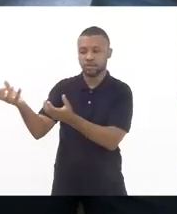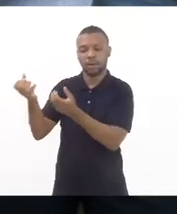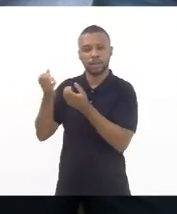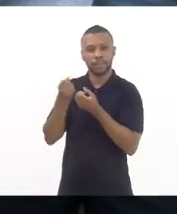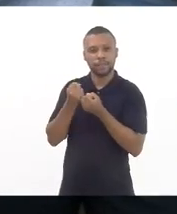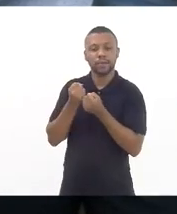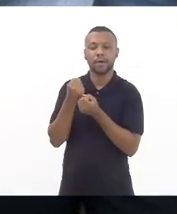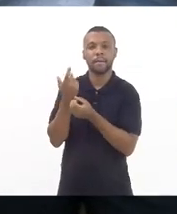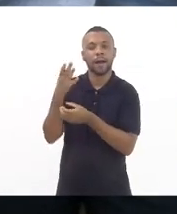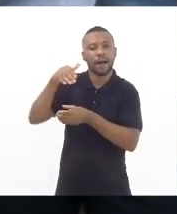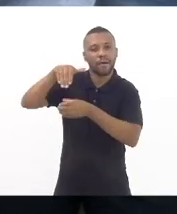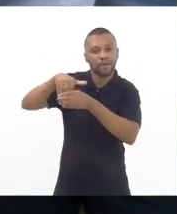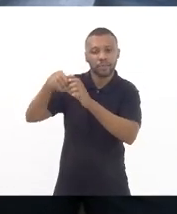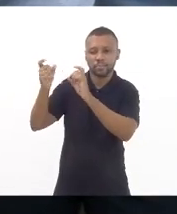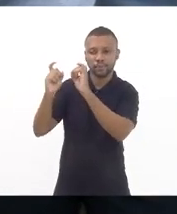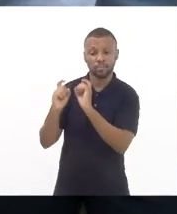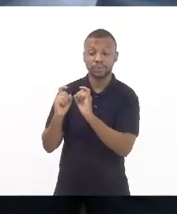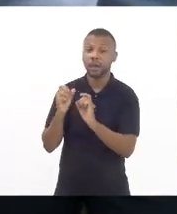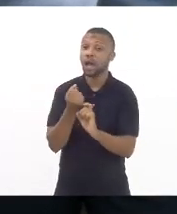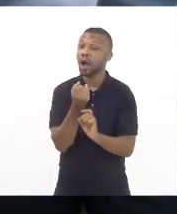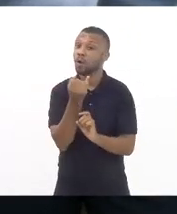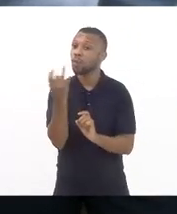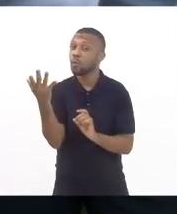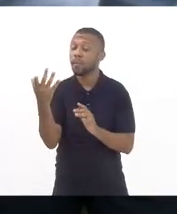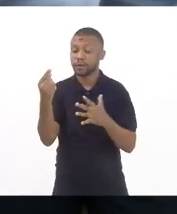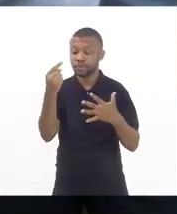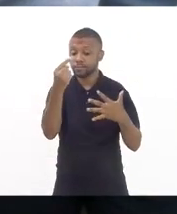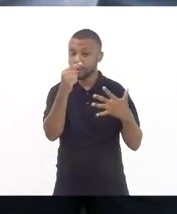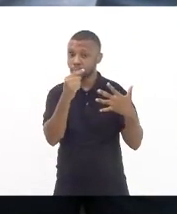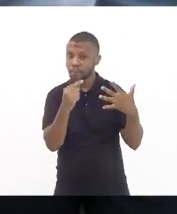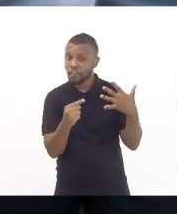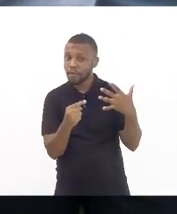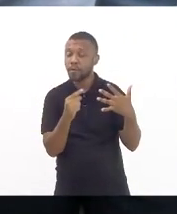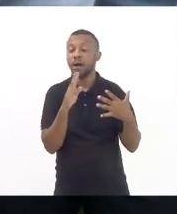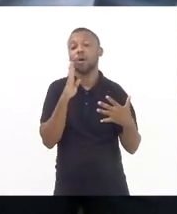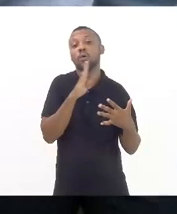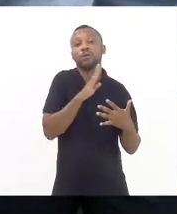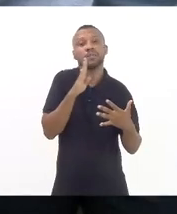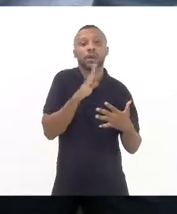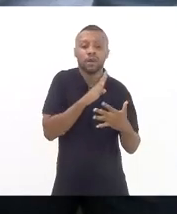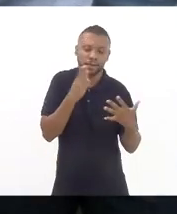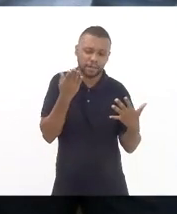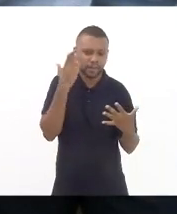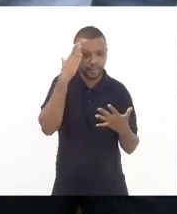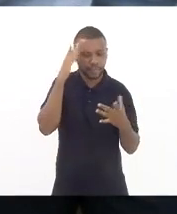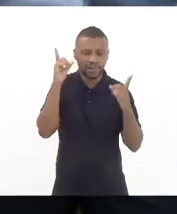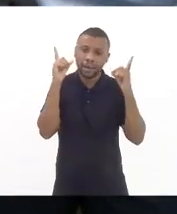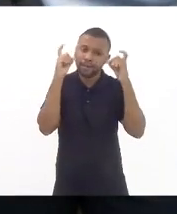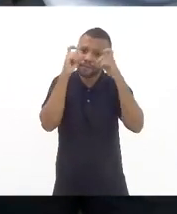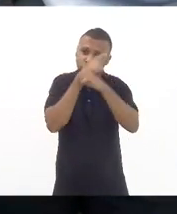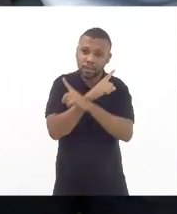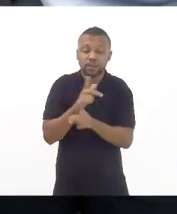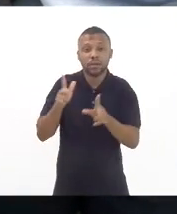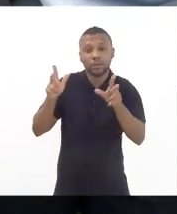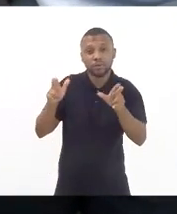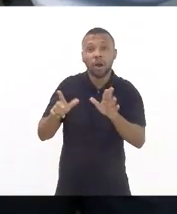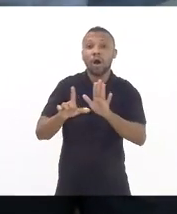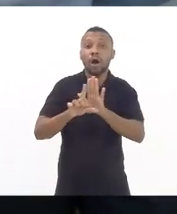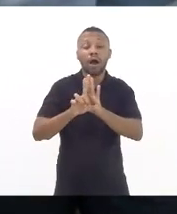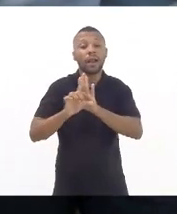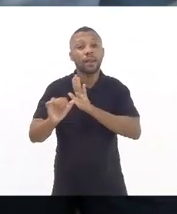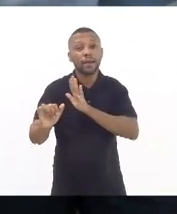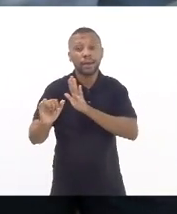que algumas em caráter de urgência, de fato, é um tanto quanto... difícil, como a lei orgânica da Polícia